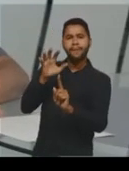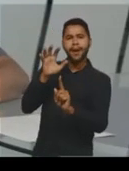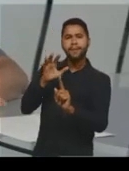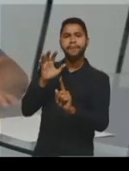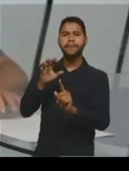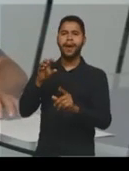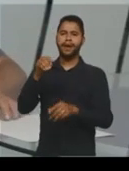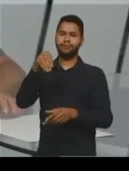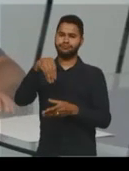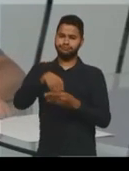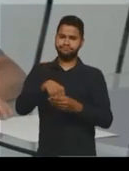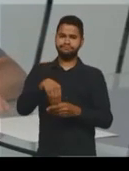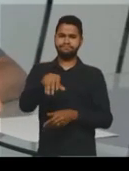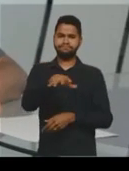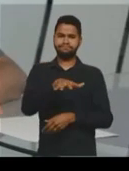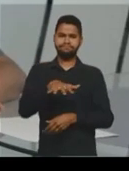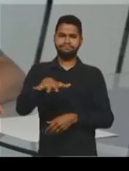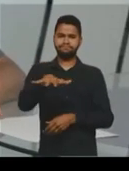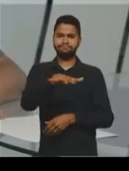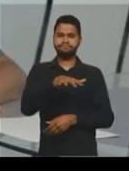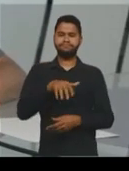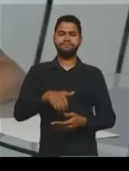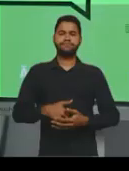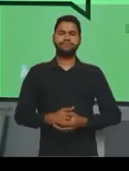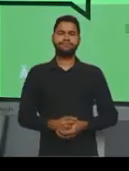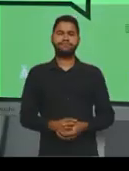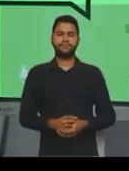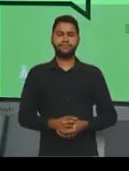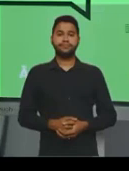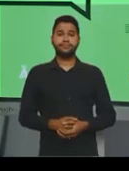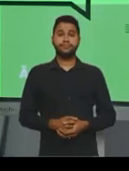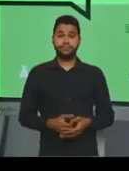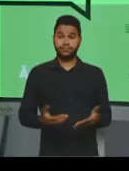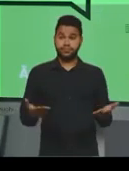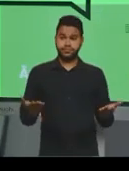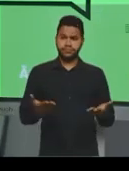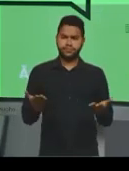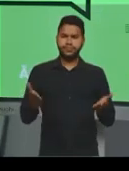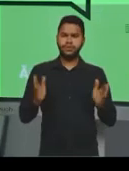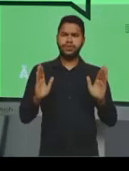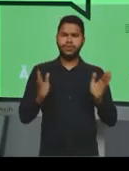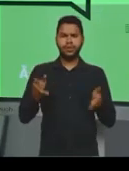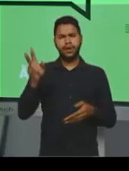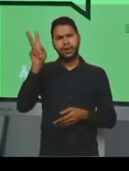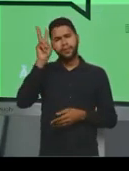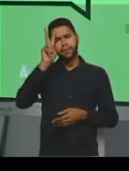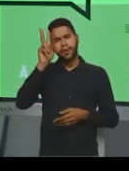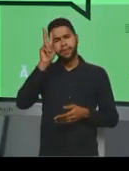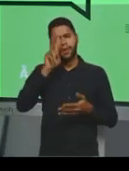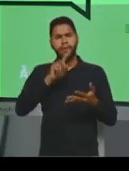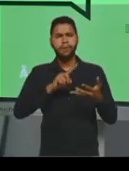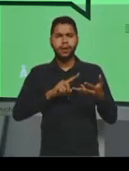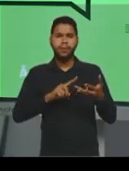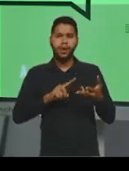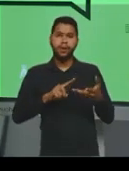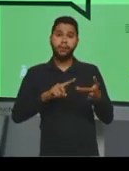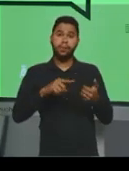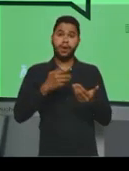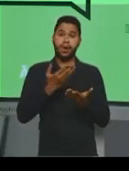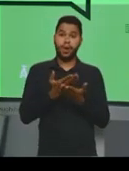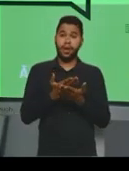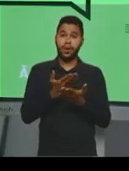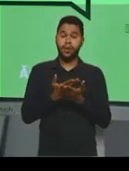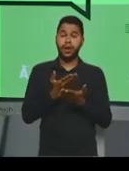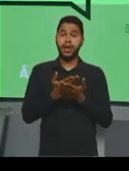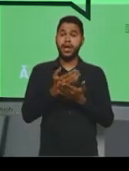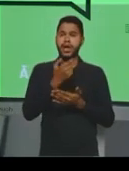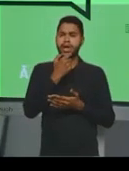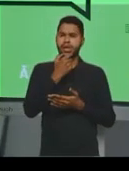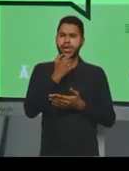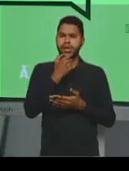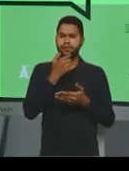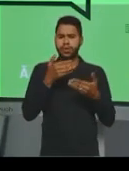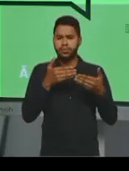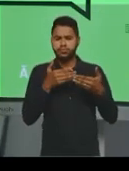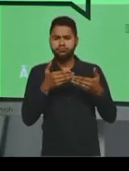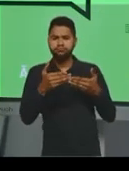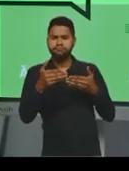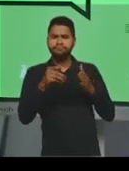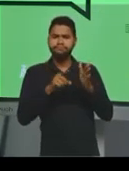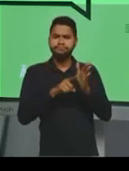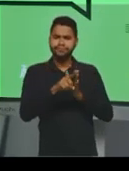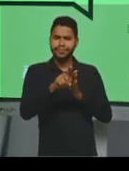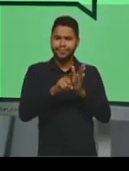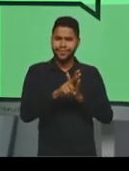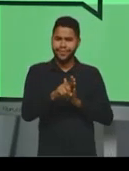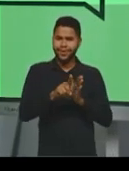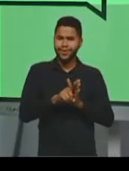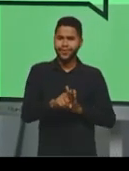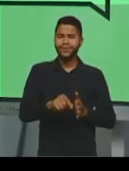desse mundo. Certo? Certo, excelente. Agora que já relembramos as aulas de língua inglesa, vamos passar para as nossas perguntas?